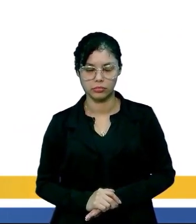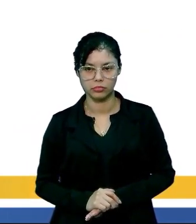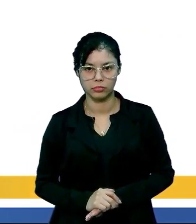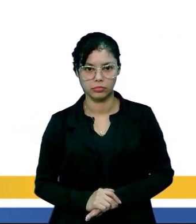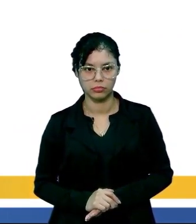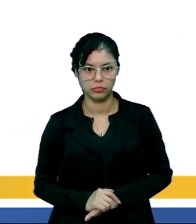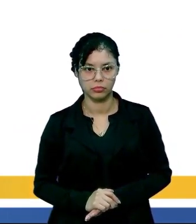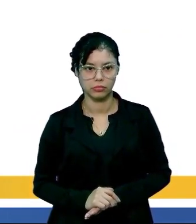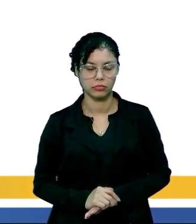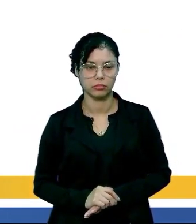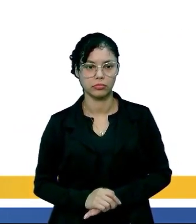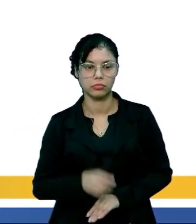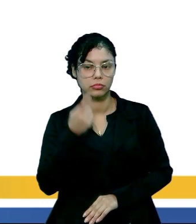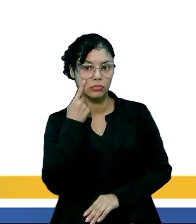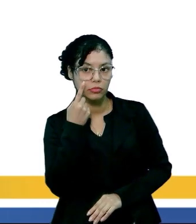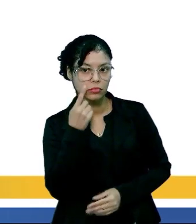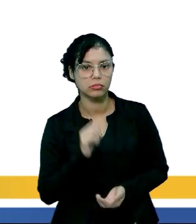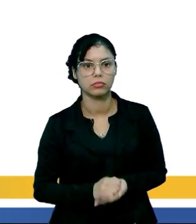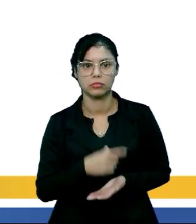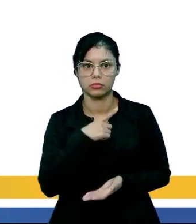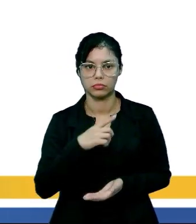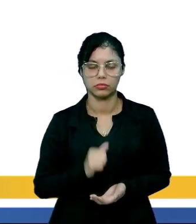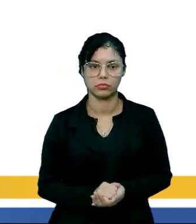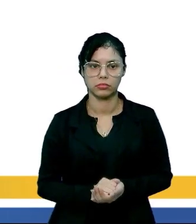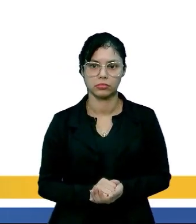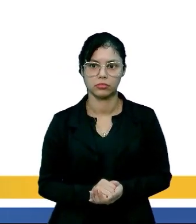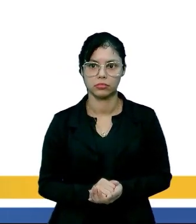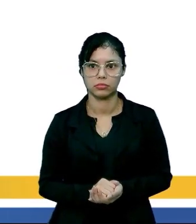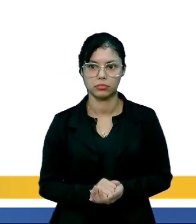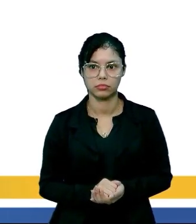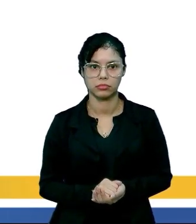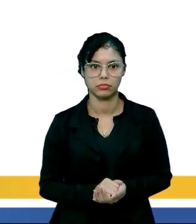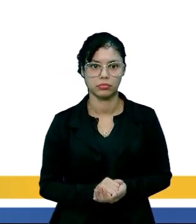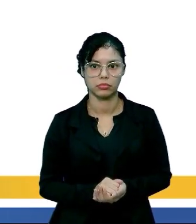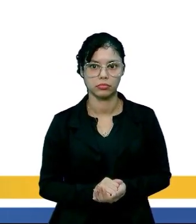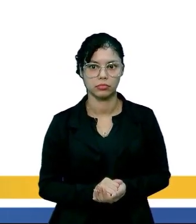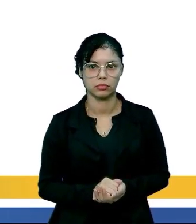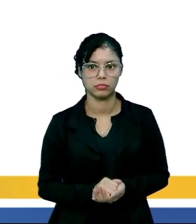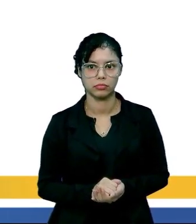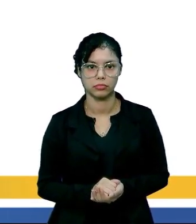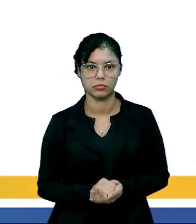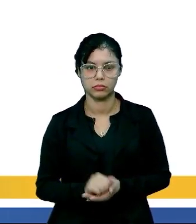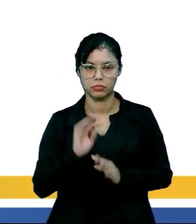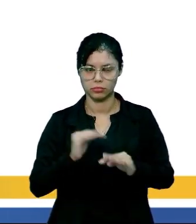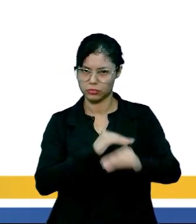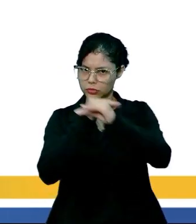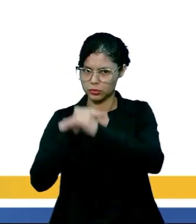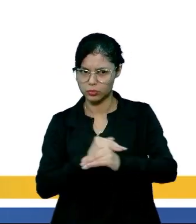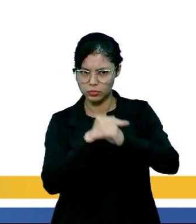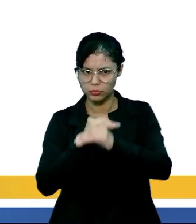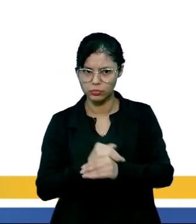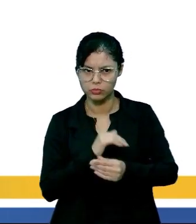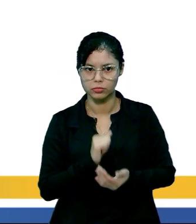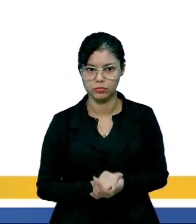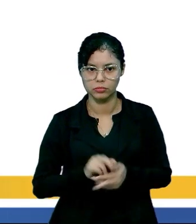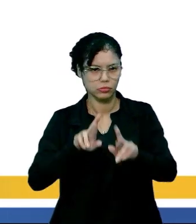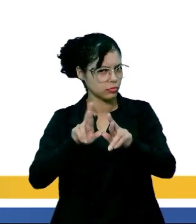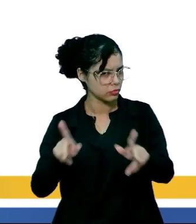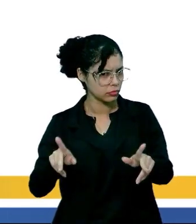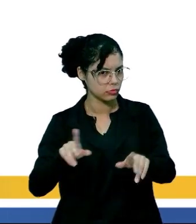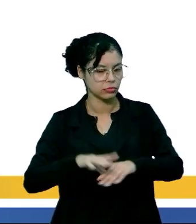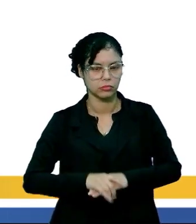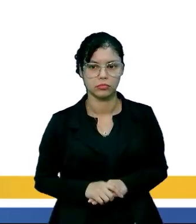Nesse caso aí, ele vai ter, são destacados Todos iguais?